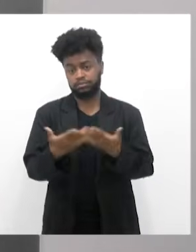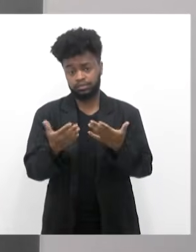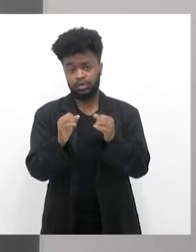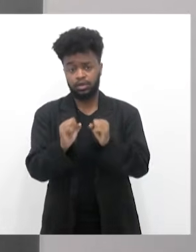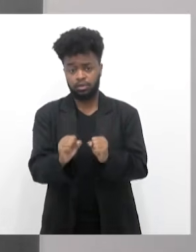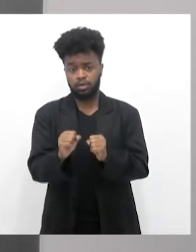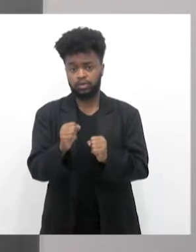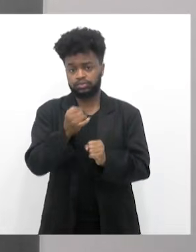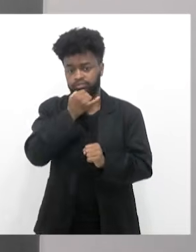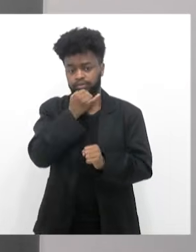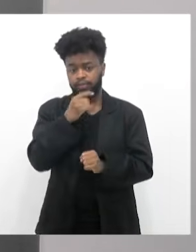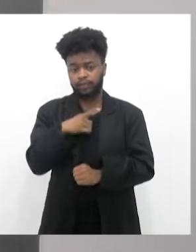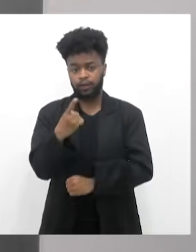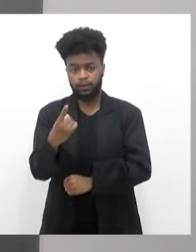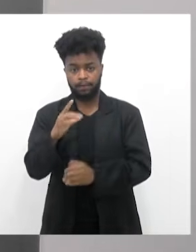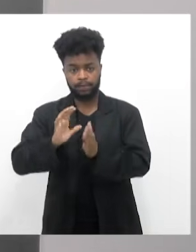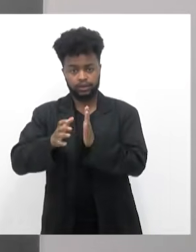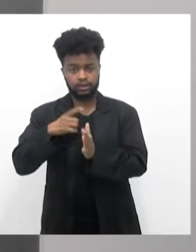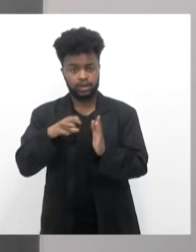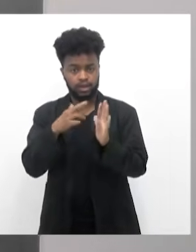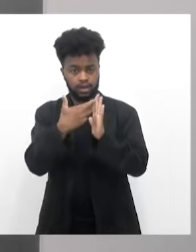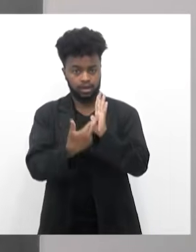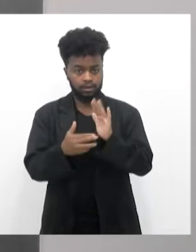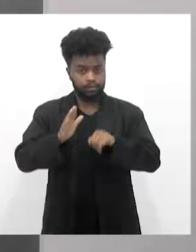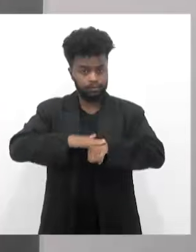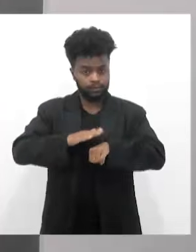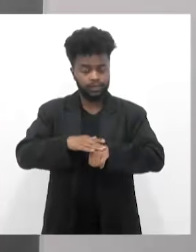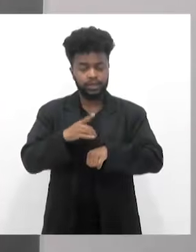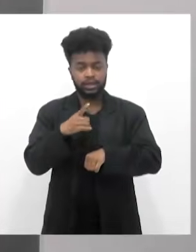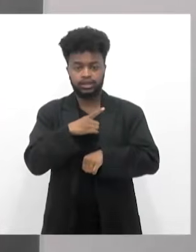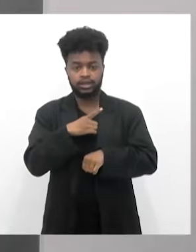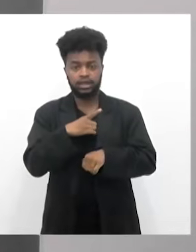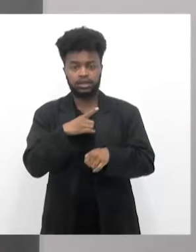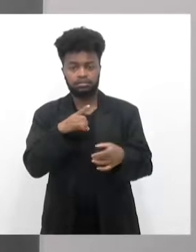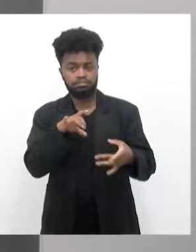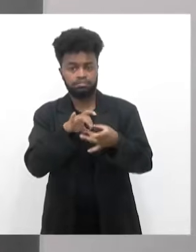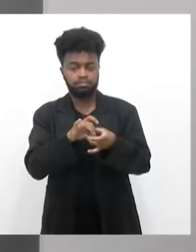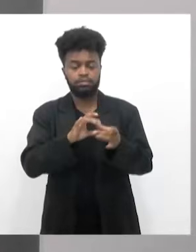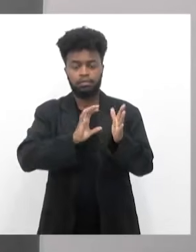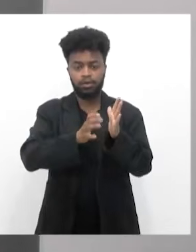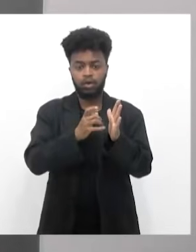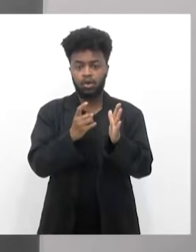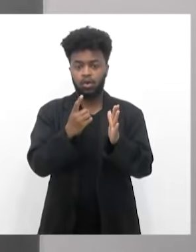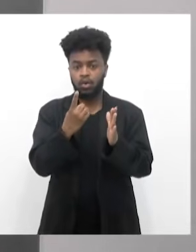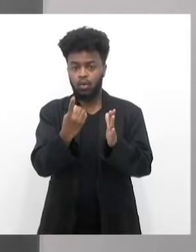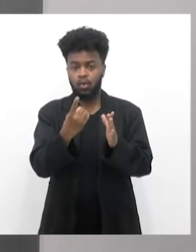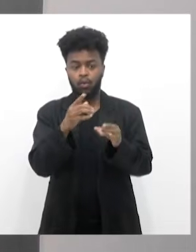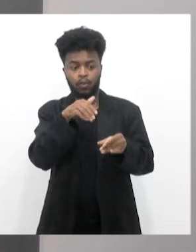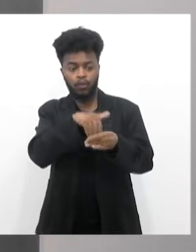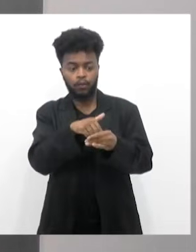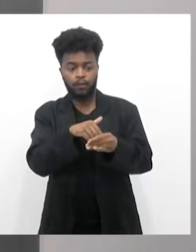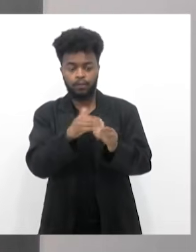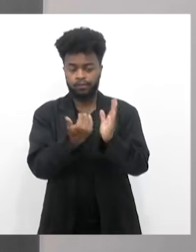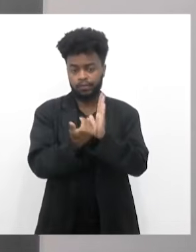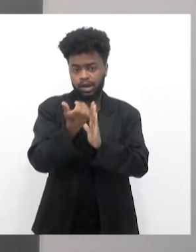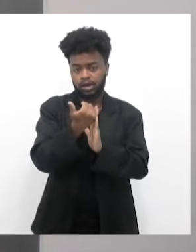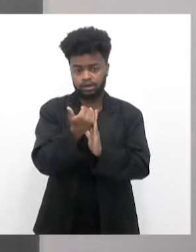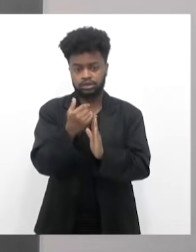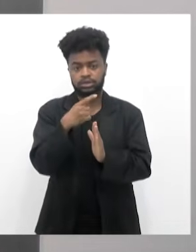um partido que tem uma regra própria de ter uma convenção partidária em mais de um turno, com um